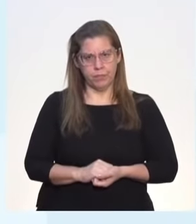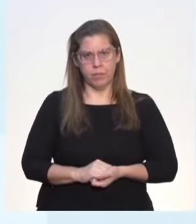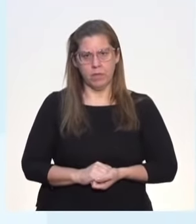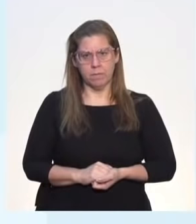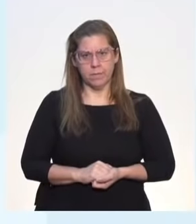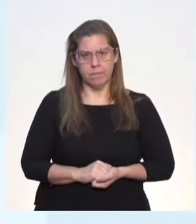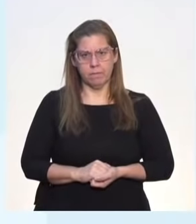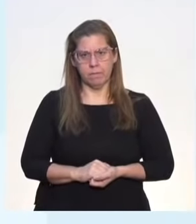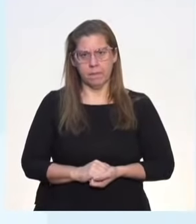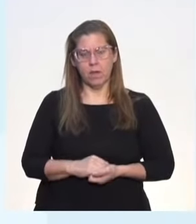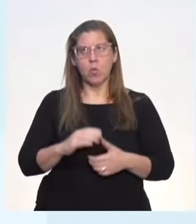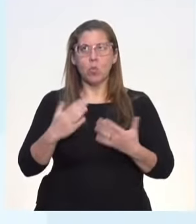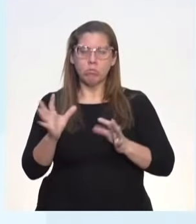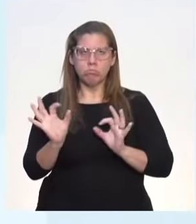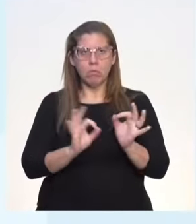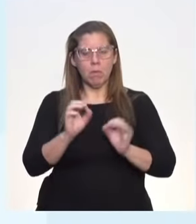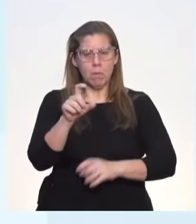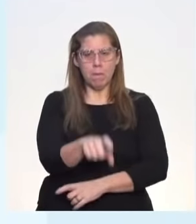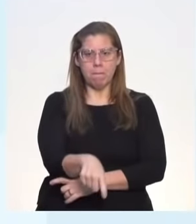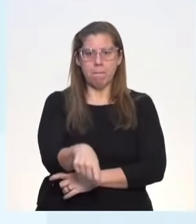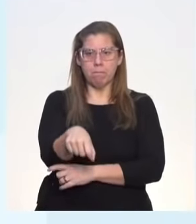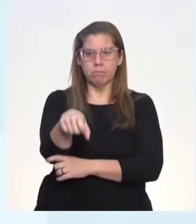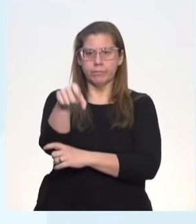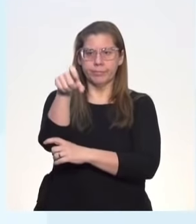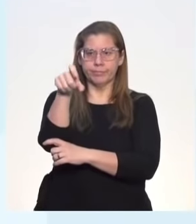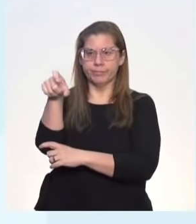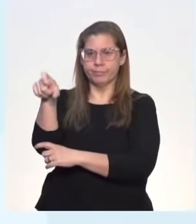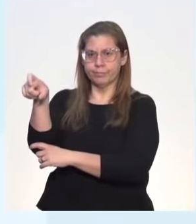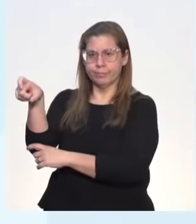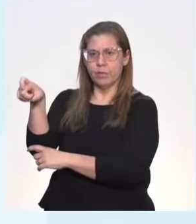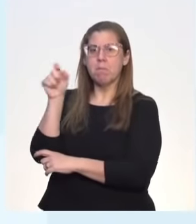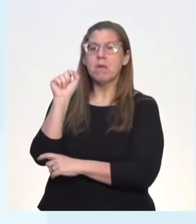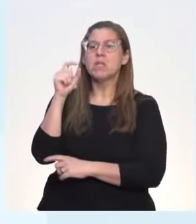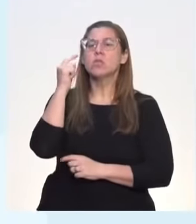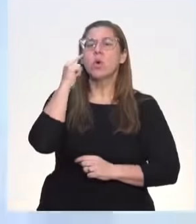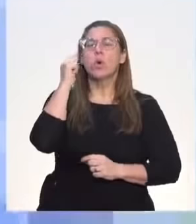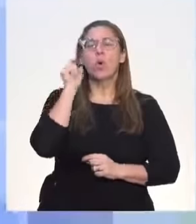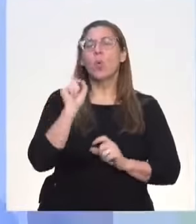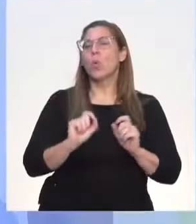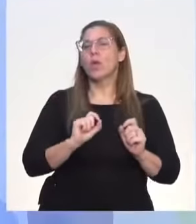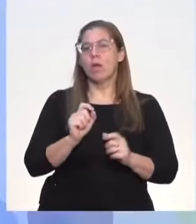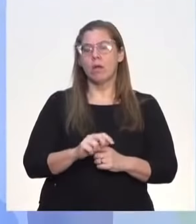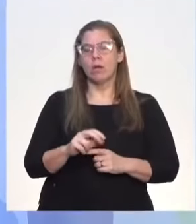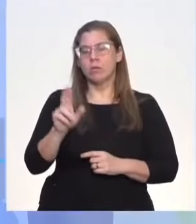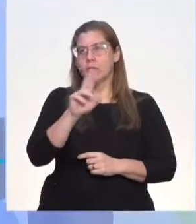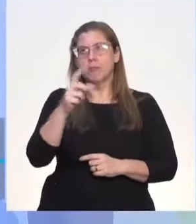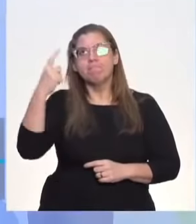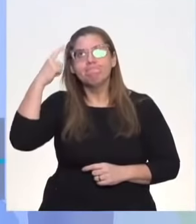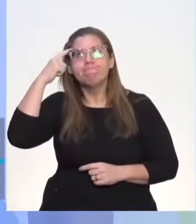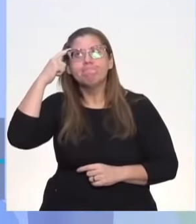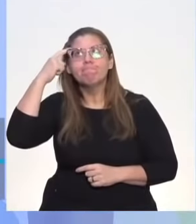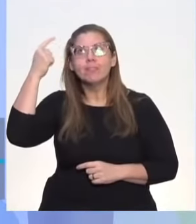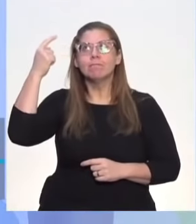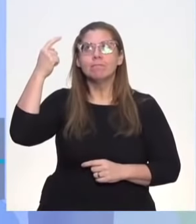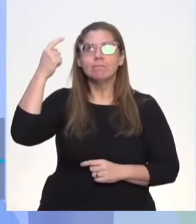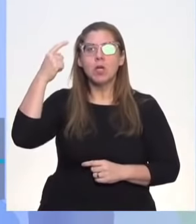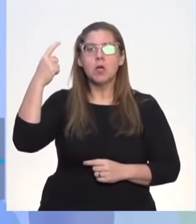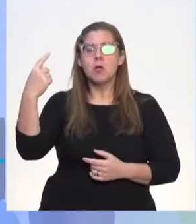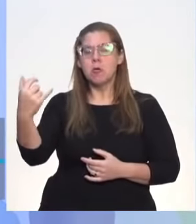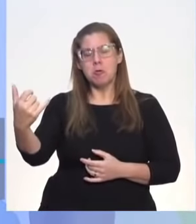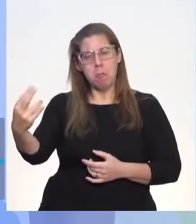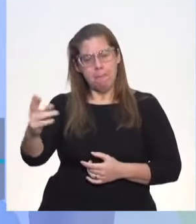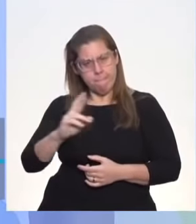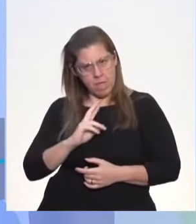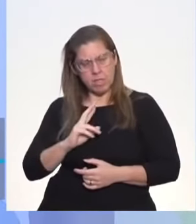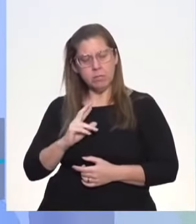né quando você inventou alguém da se esse pensou em alguma coisa quero colocar Use sua criatividade Diga aí para mim qual é